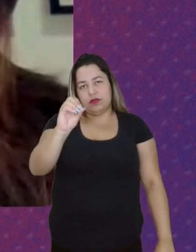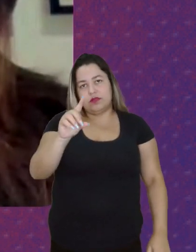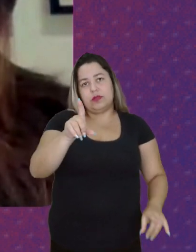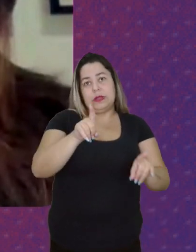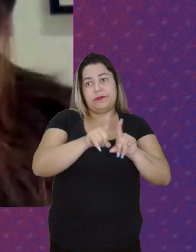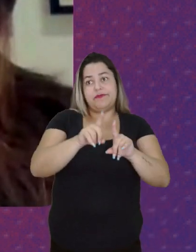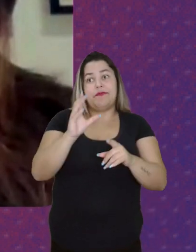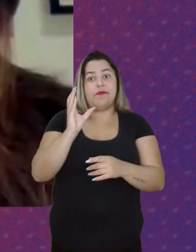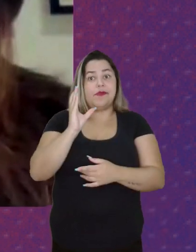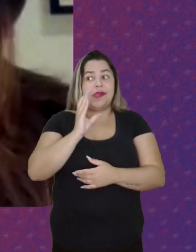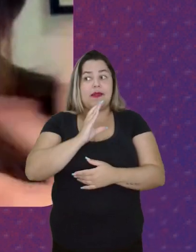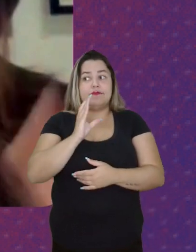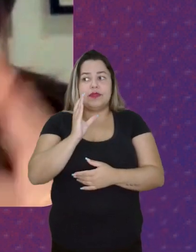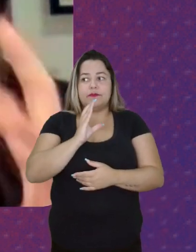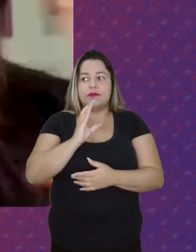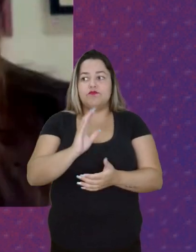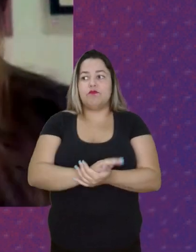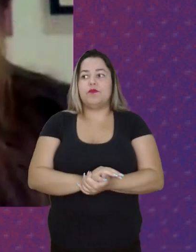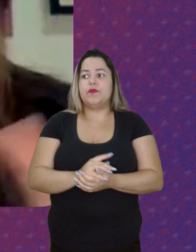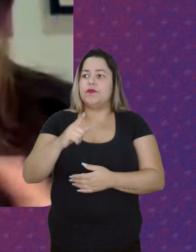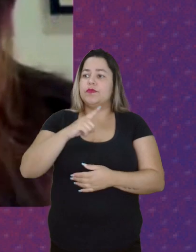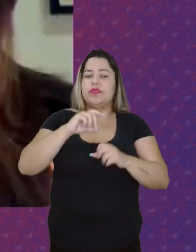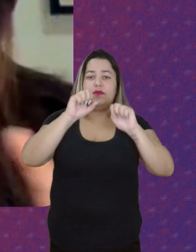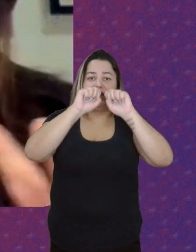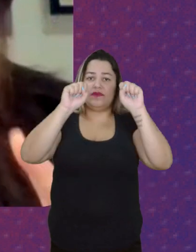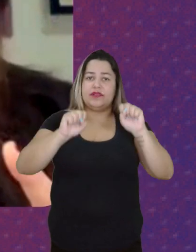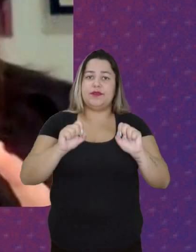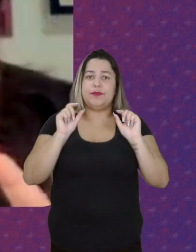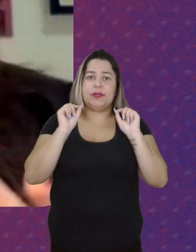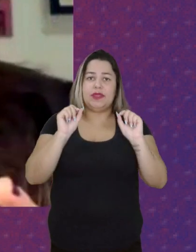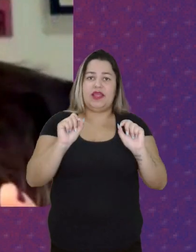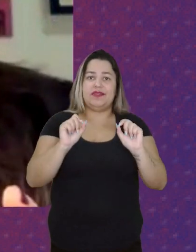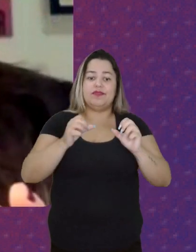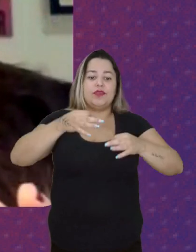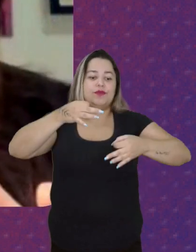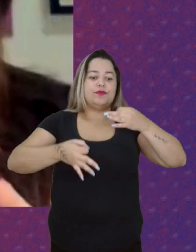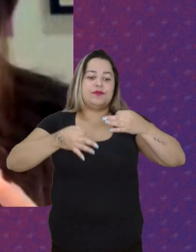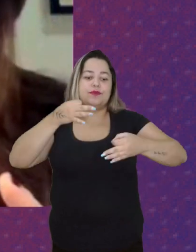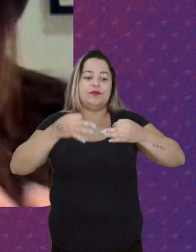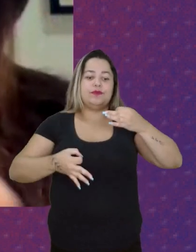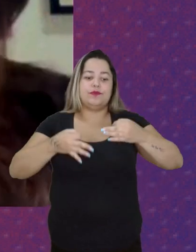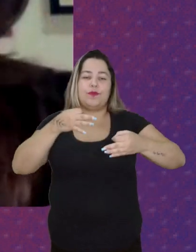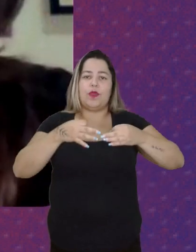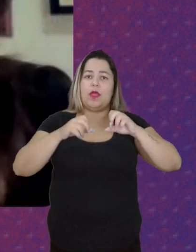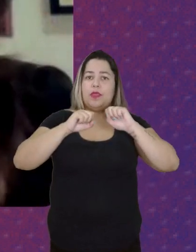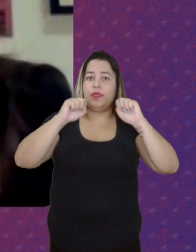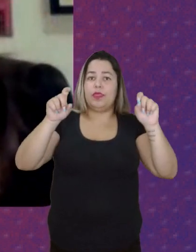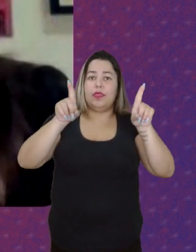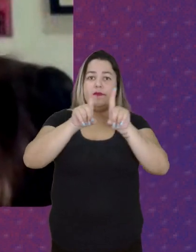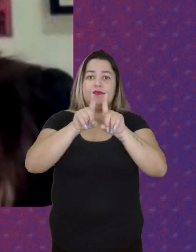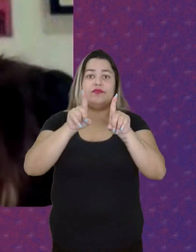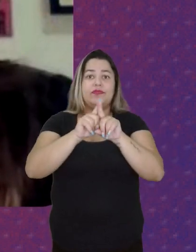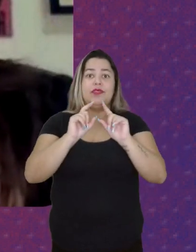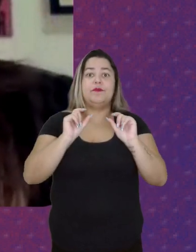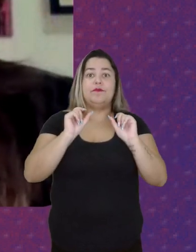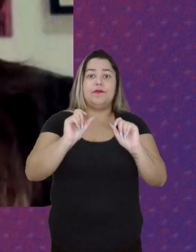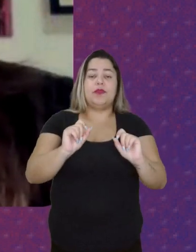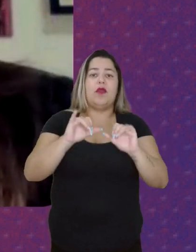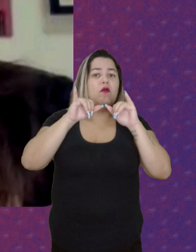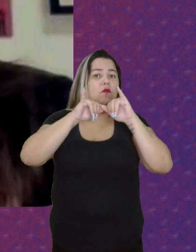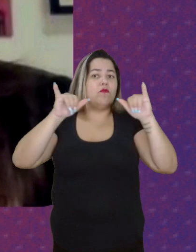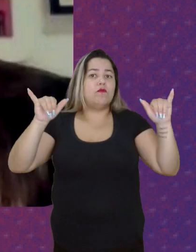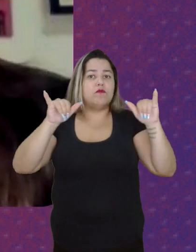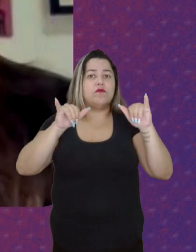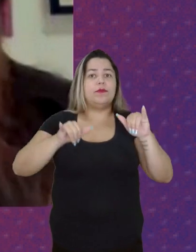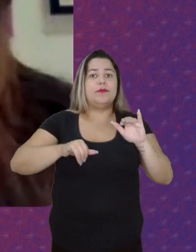imediatamente, né, existe um sistema ali, a Justiça Eleitoral imediatamente manda essas informações para a